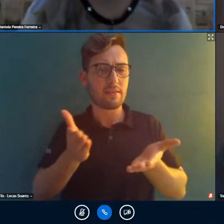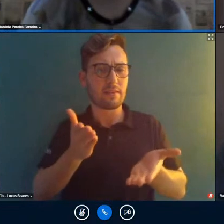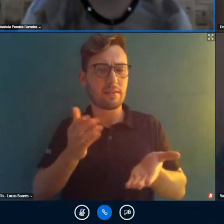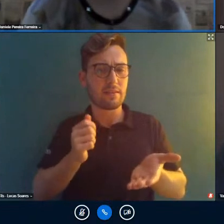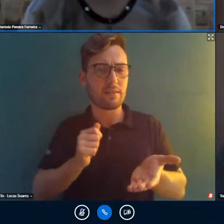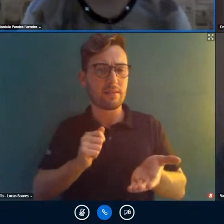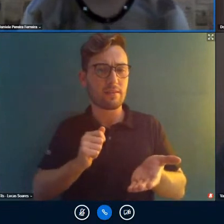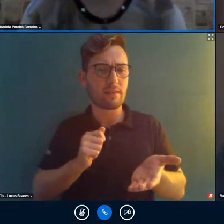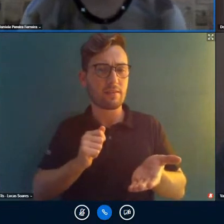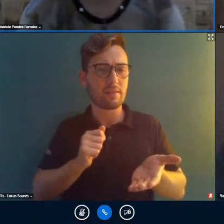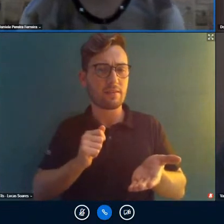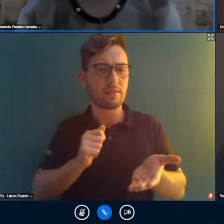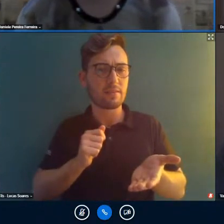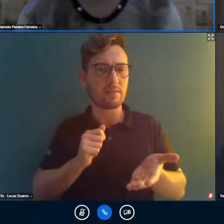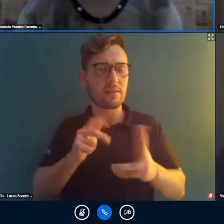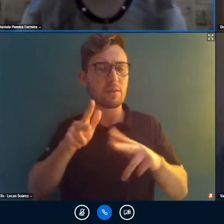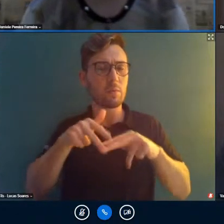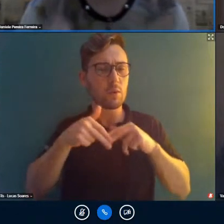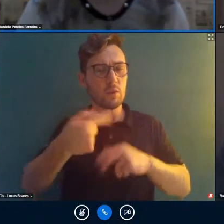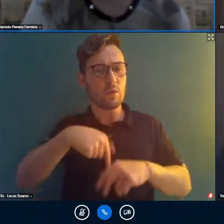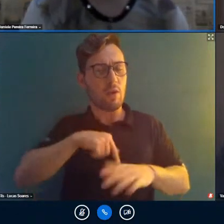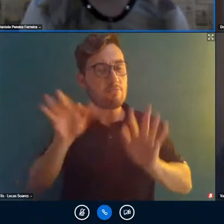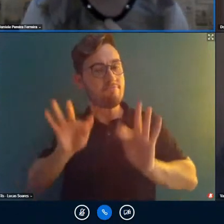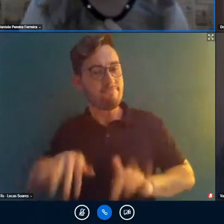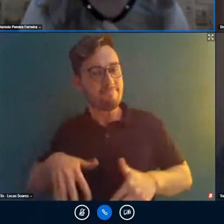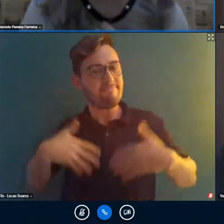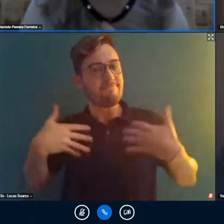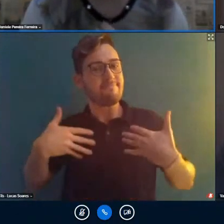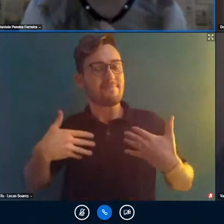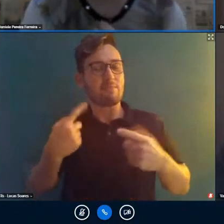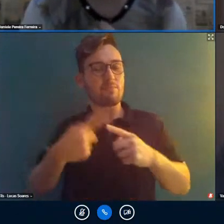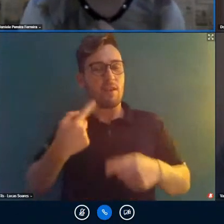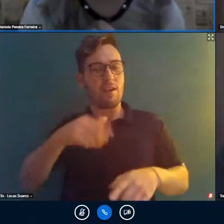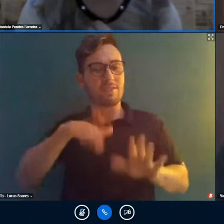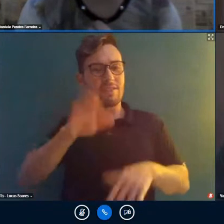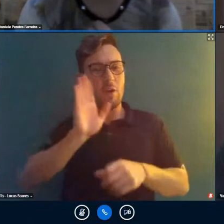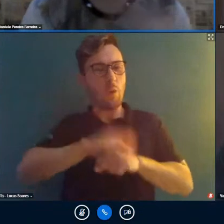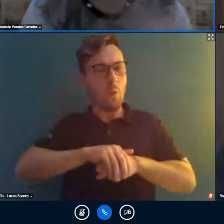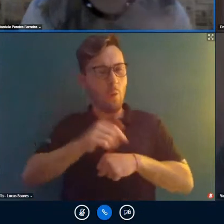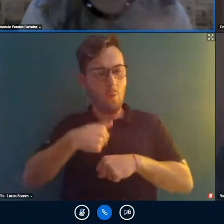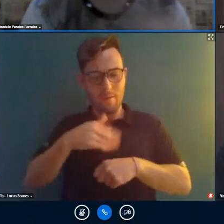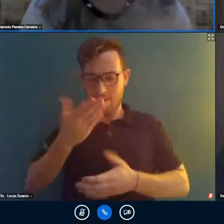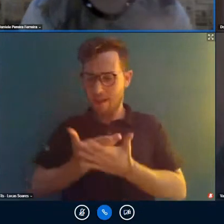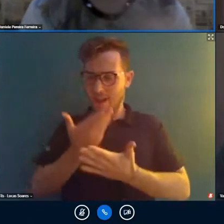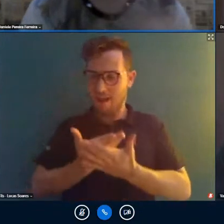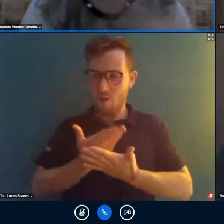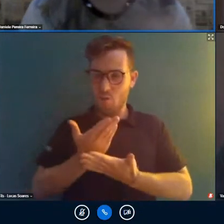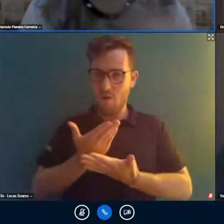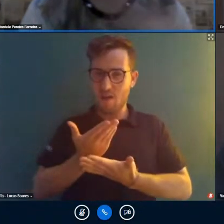sabe? Tinha muito feito o Enem, por isso estavam desanimados, sabe? Às vezes a gente acaba se culpando. Ah, será que a minha aula não está